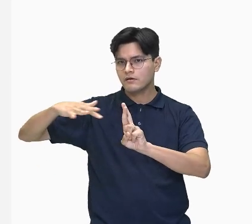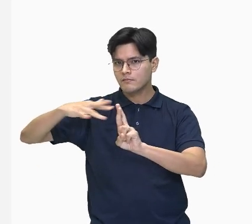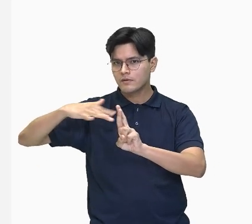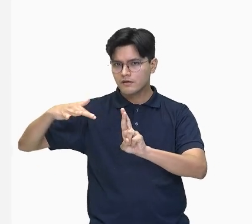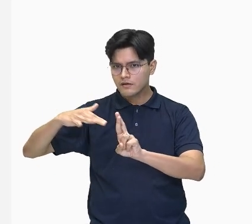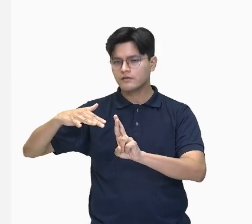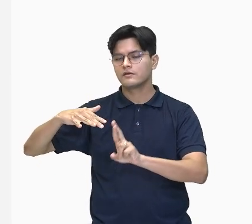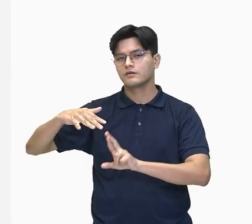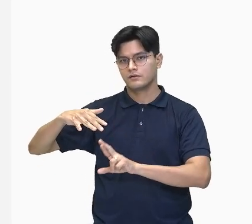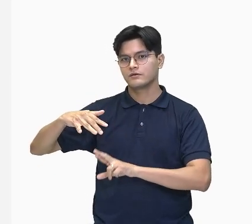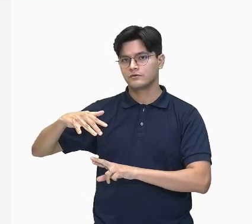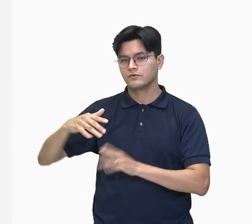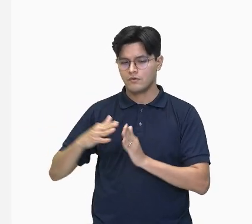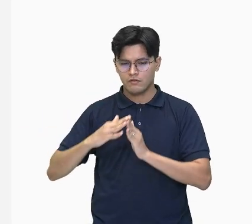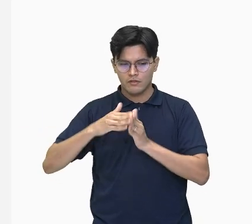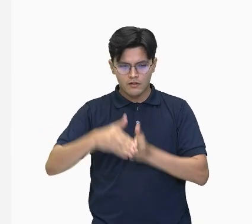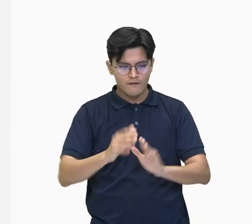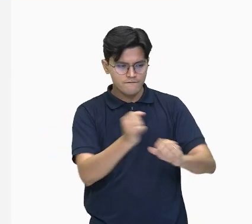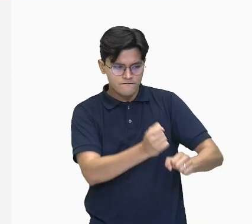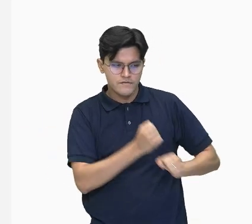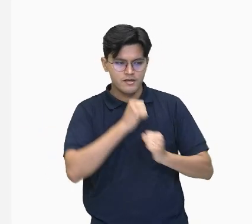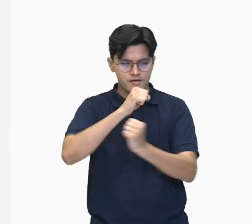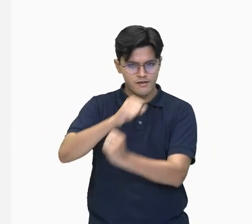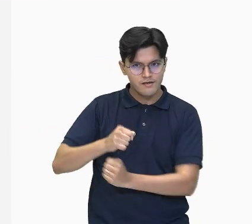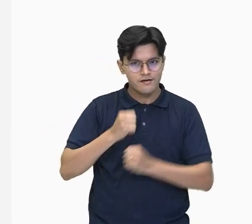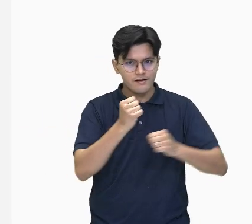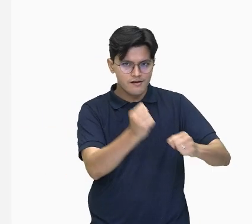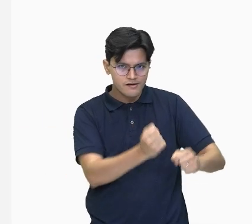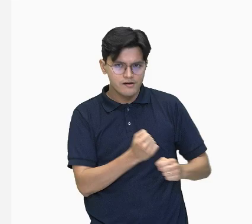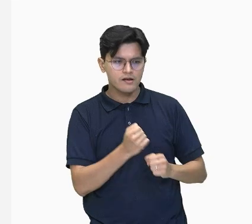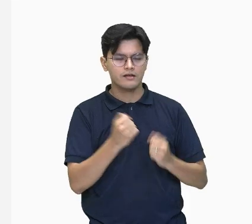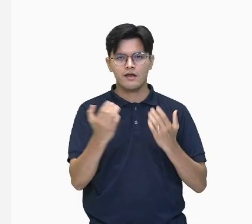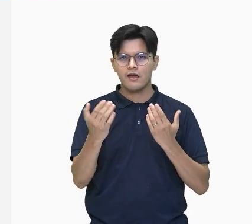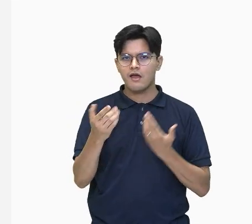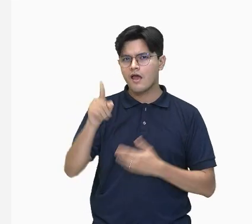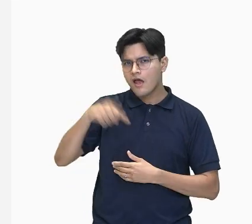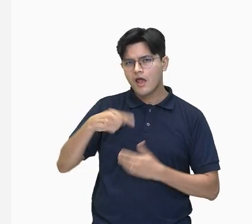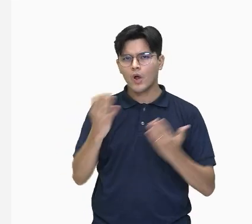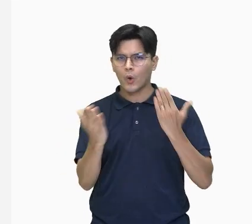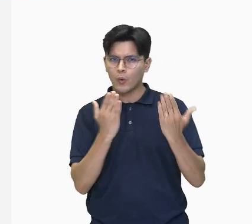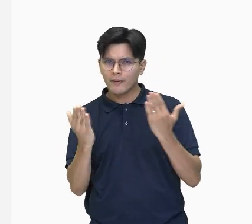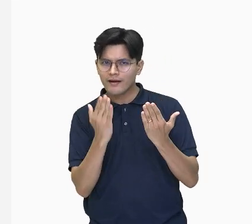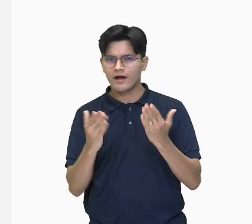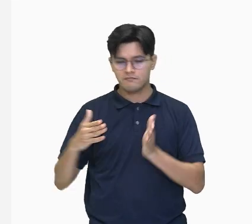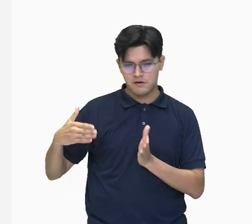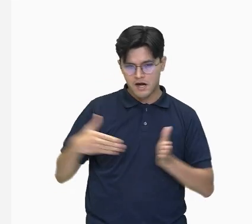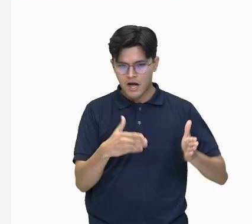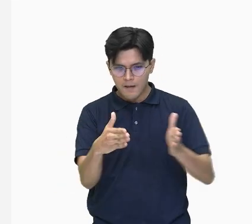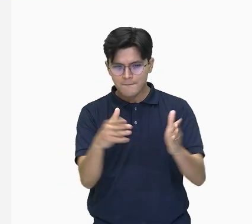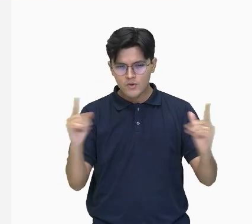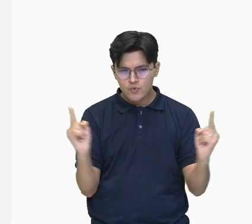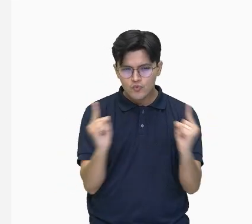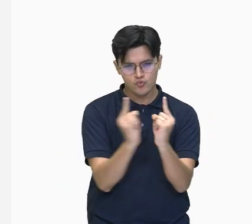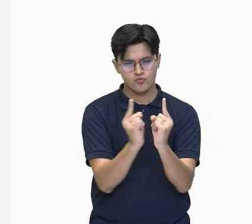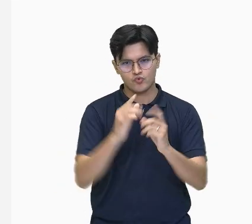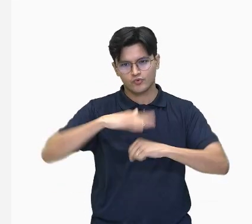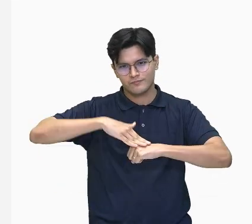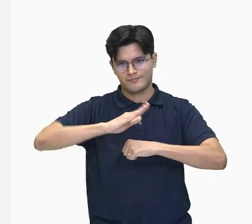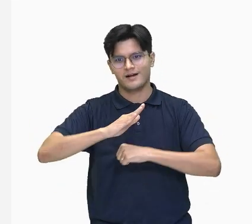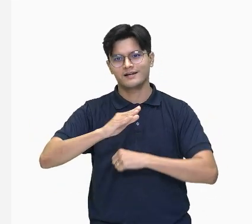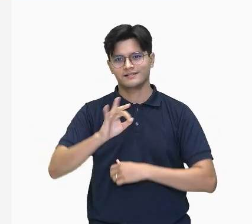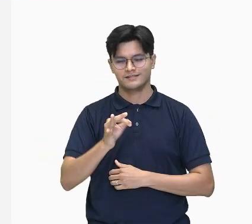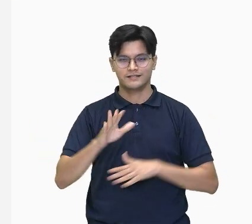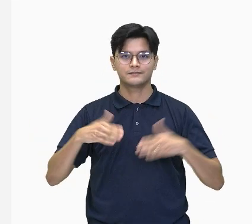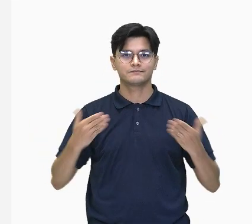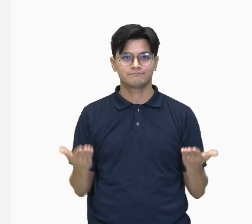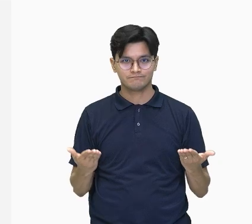é encurtar a distância. E aí nós temos esses inúmeros furos que também fazem parte da